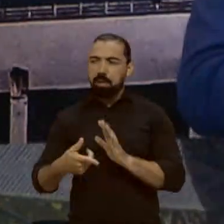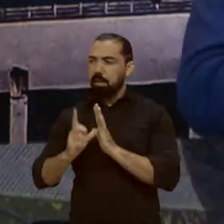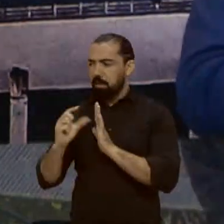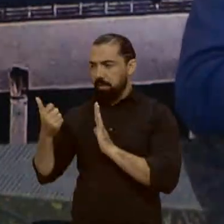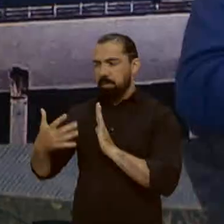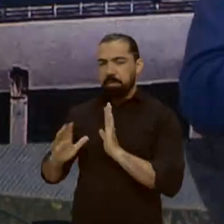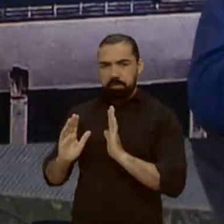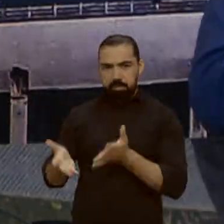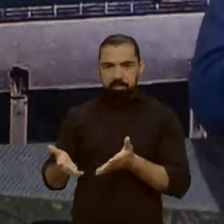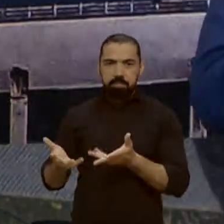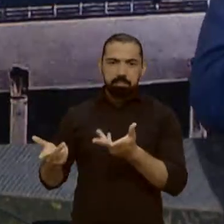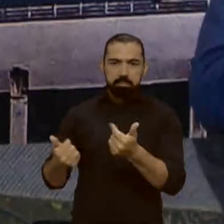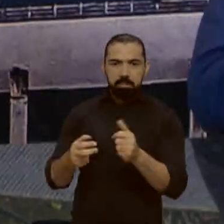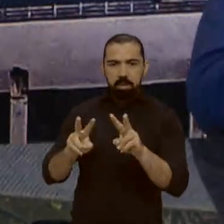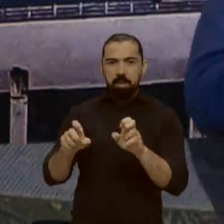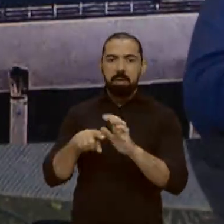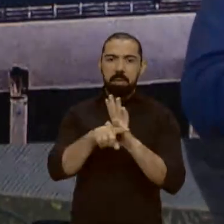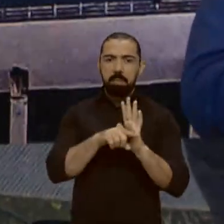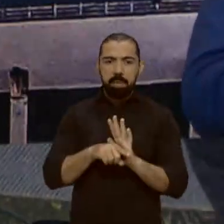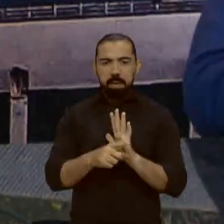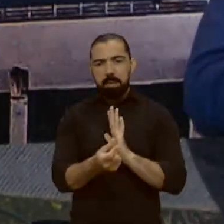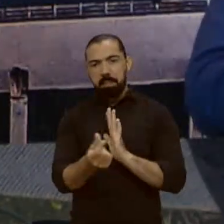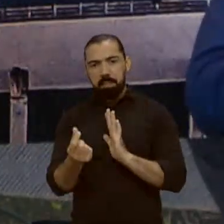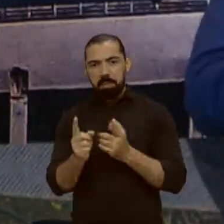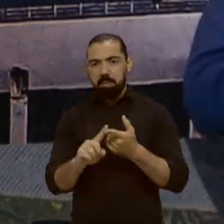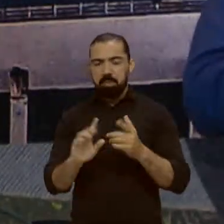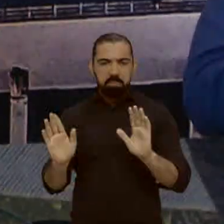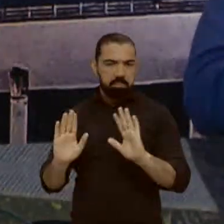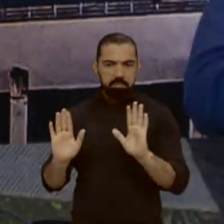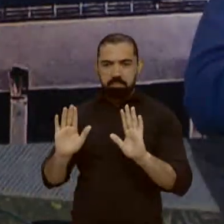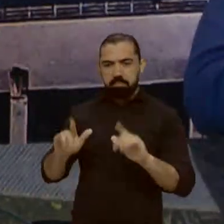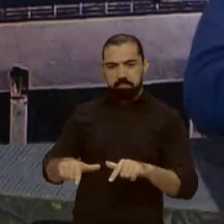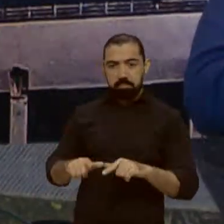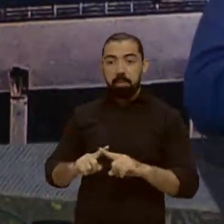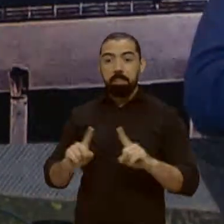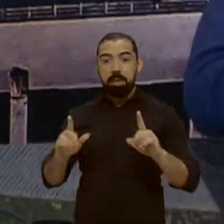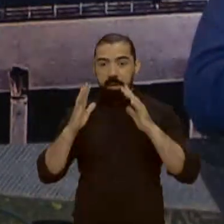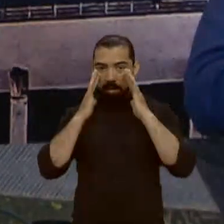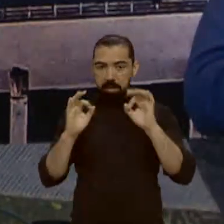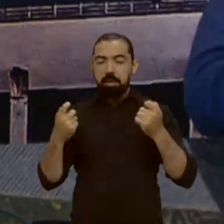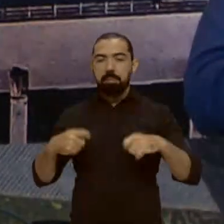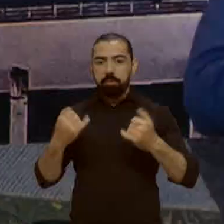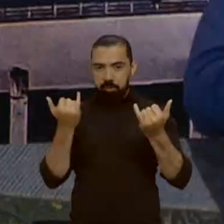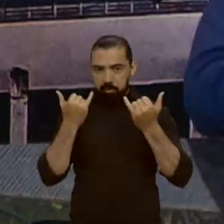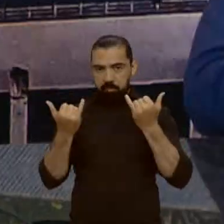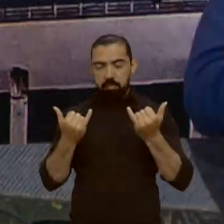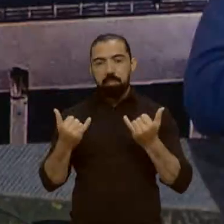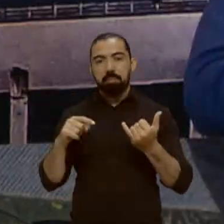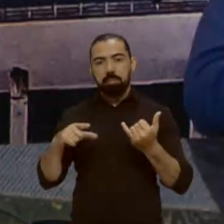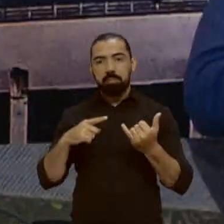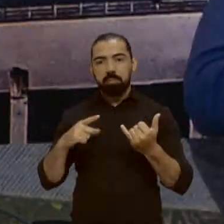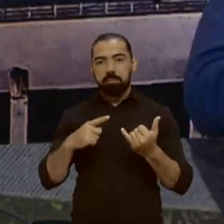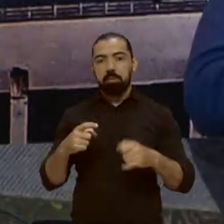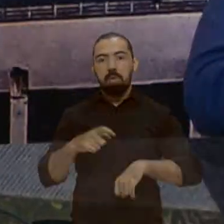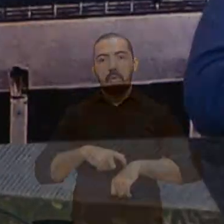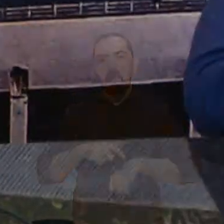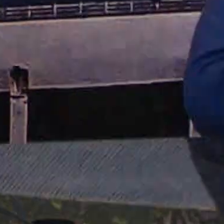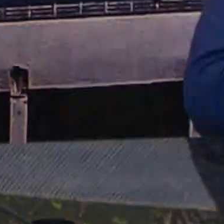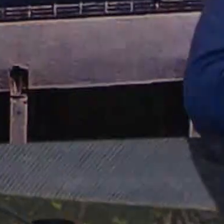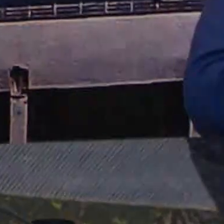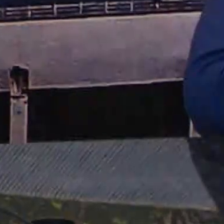com brilhantismo sobre pesquisa de preço, nada disso, mas está atento às informações que estão sendo prestadas no momento da